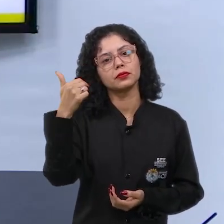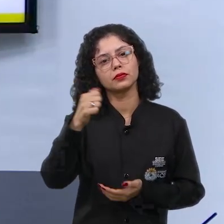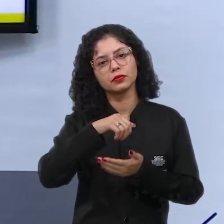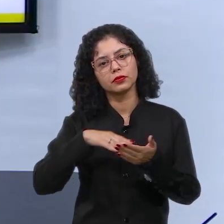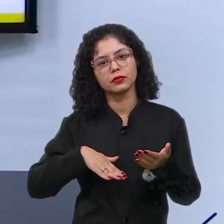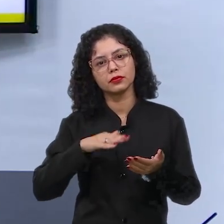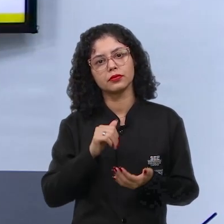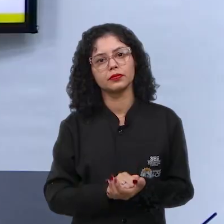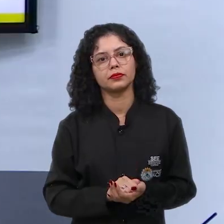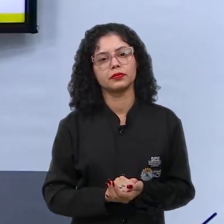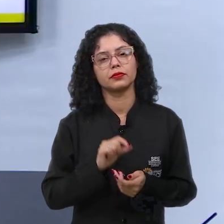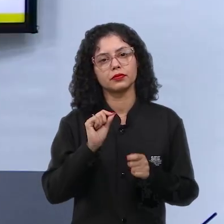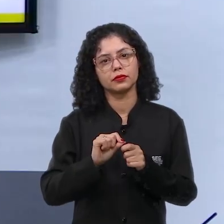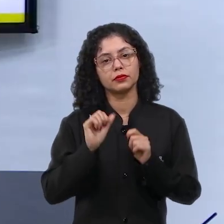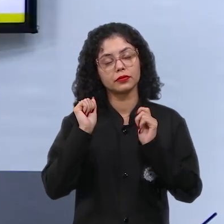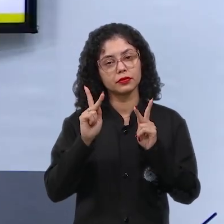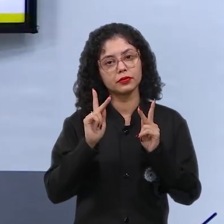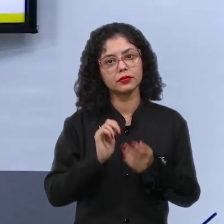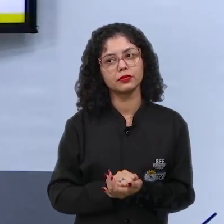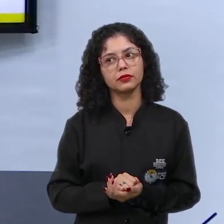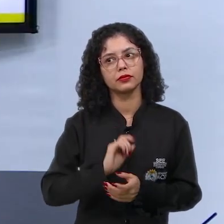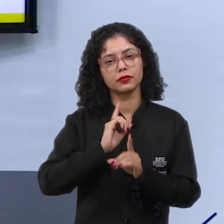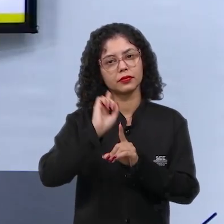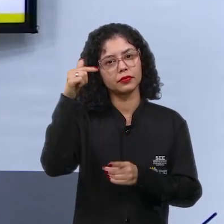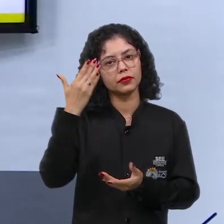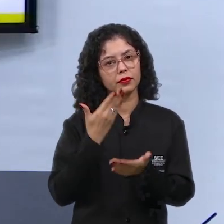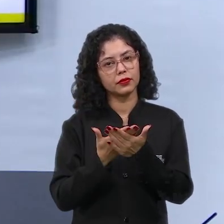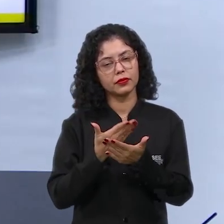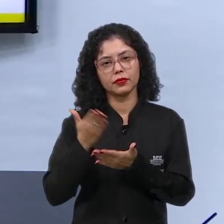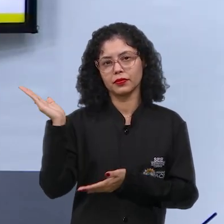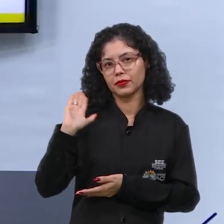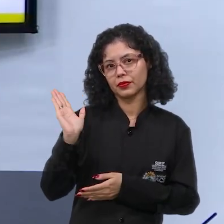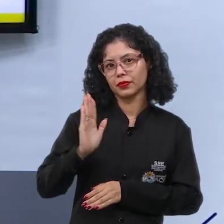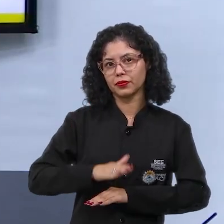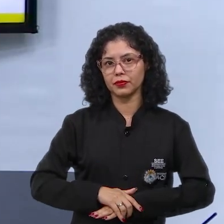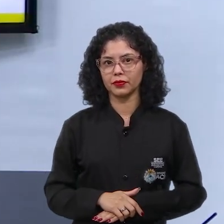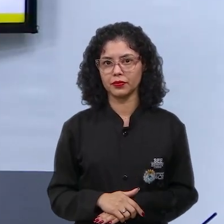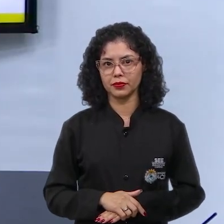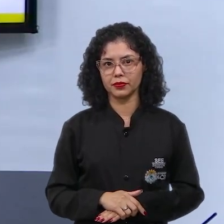aí resolver outras questões se forem fazer. Bom, então a gente se encontra na próxima aula e tchau, tchau.